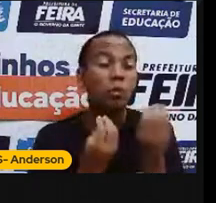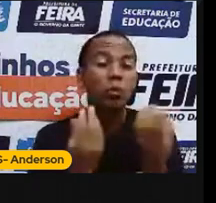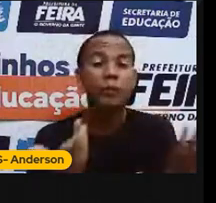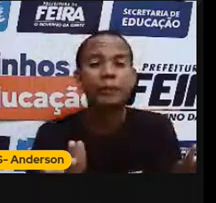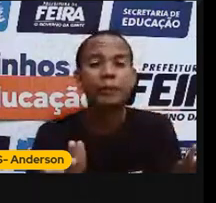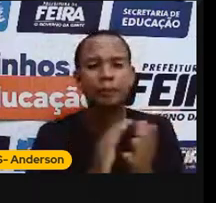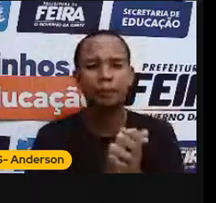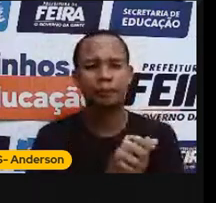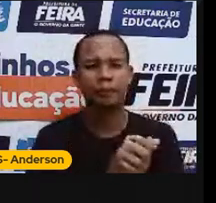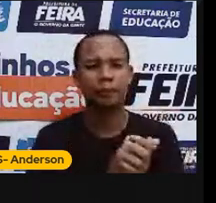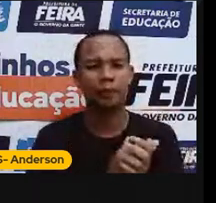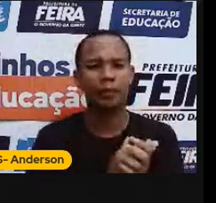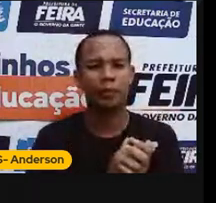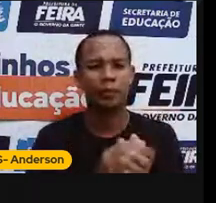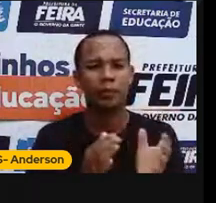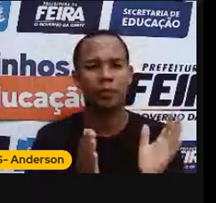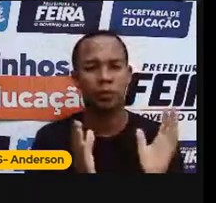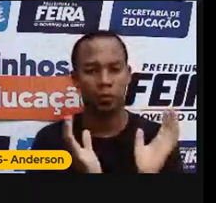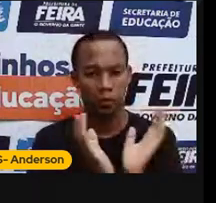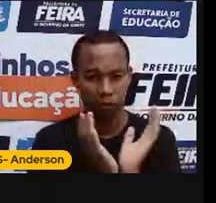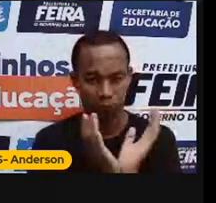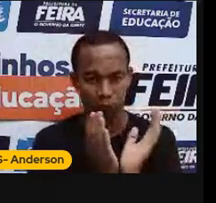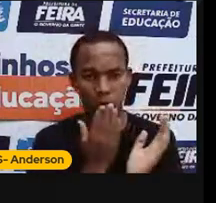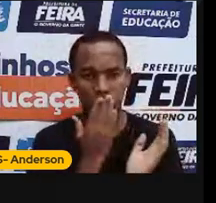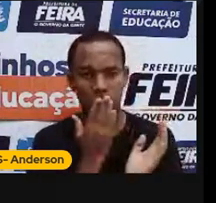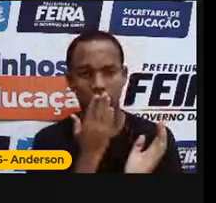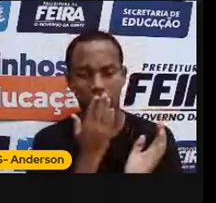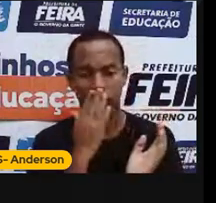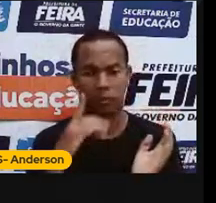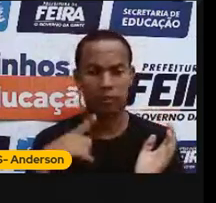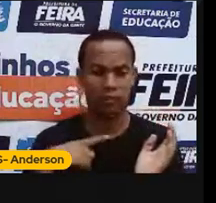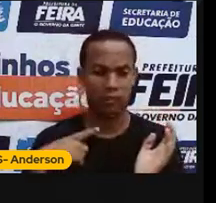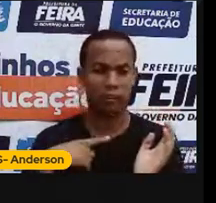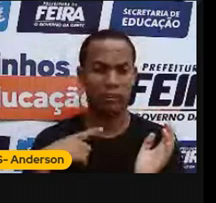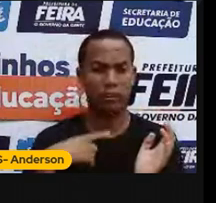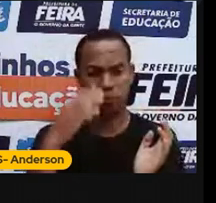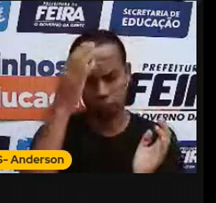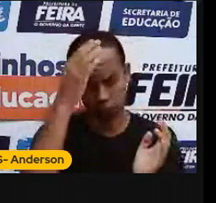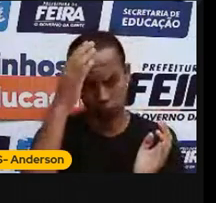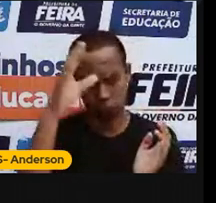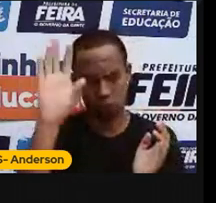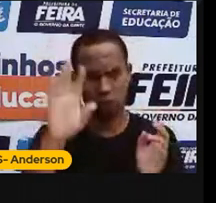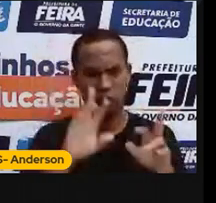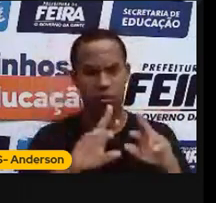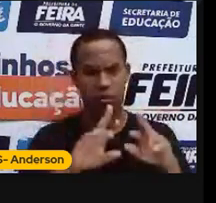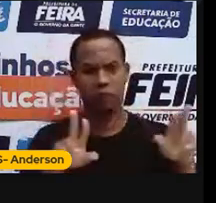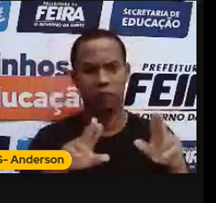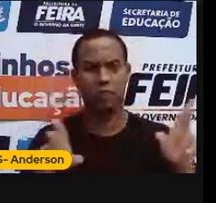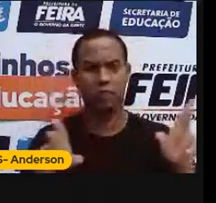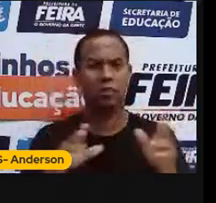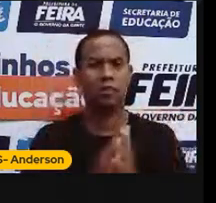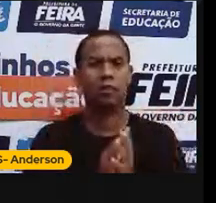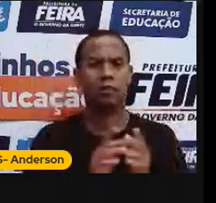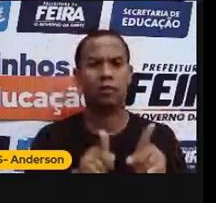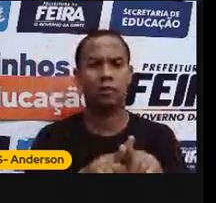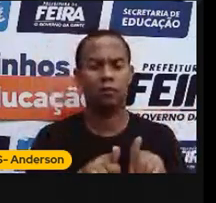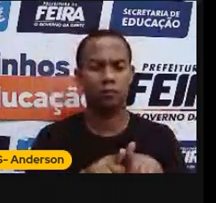que as aldeias elas possuem identidades diferentes. Né? O